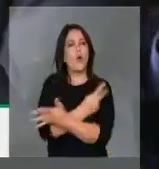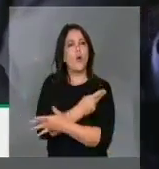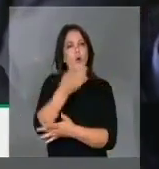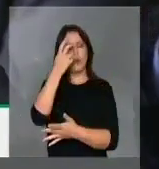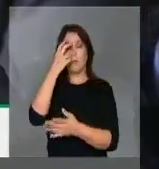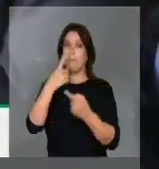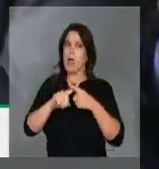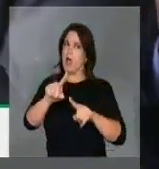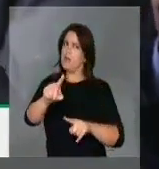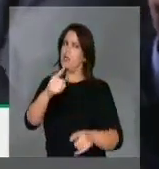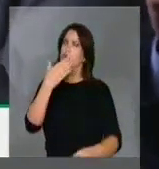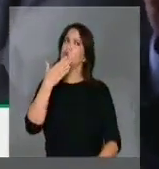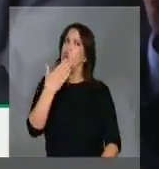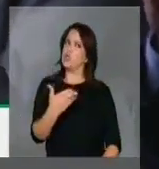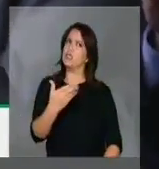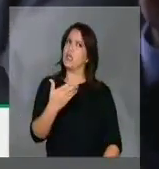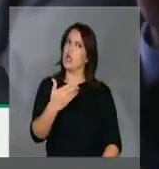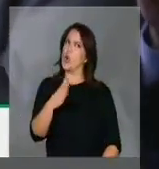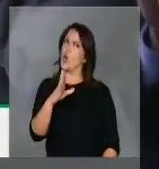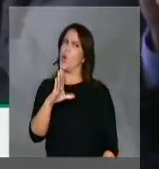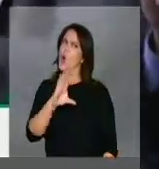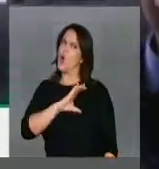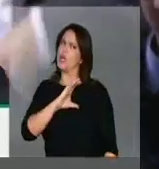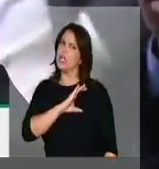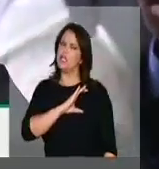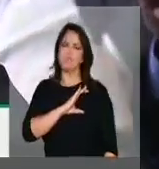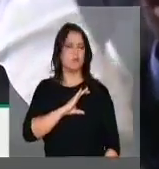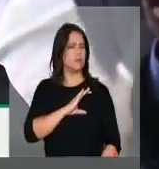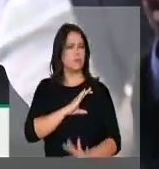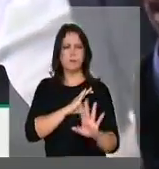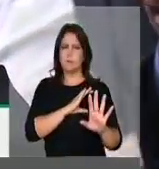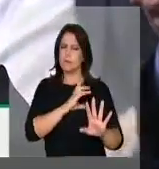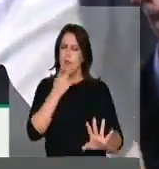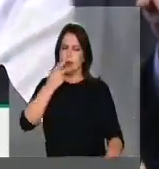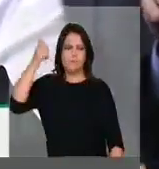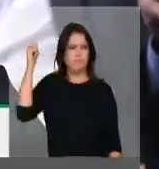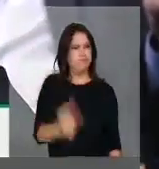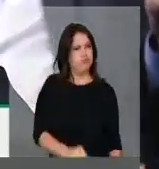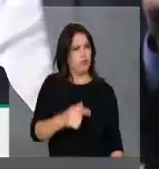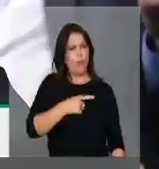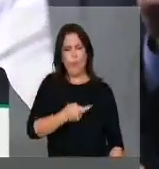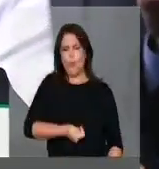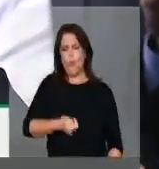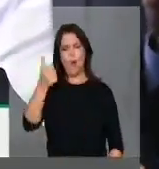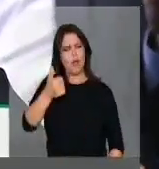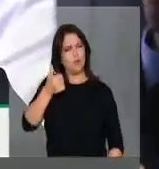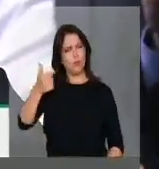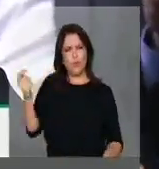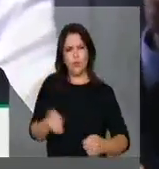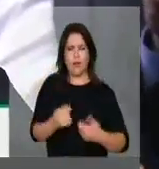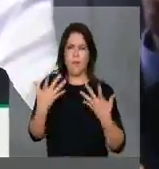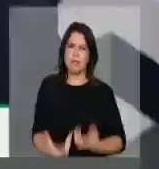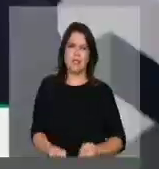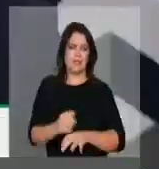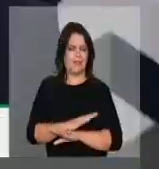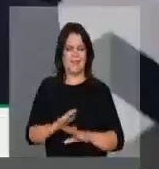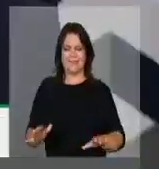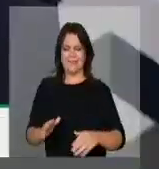Agora, o sujeito ser corintiano, por exemplo, é uma tragédia, assim, quase que irreparável.